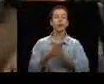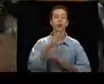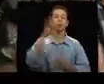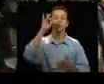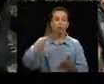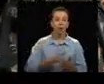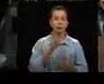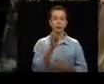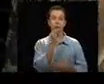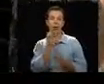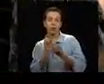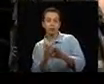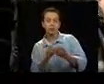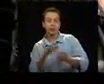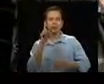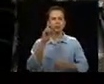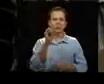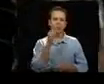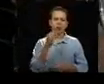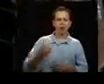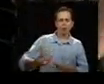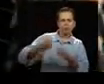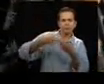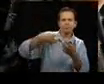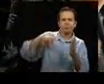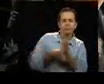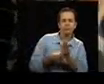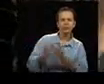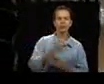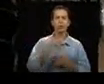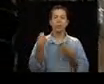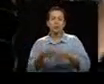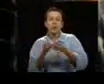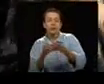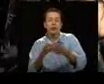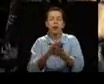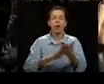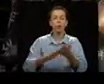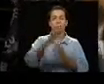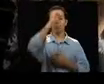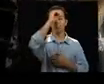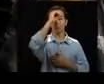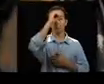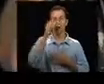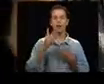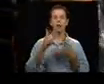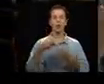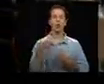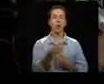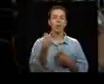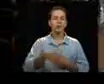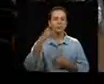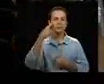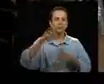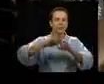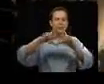do conhecimento real. E o ensinar, se a gente não recebe daquele a quem ensina nada, nós vamos estar